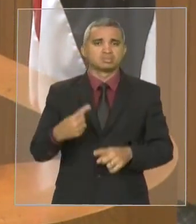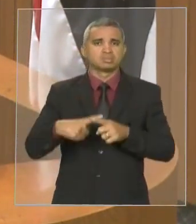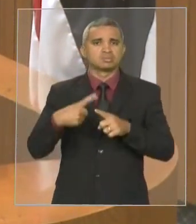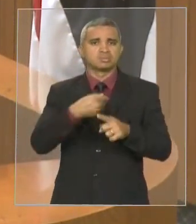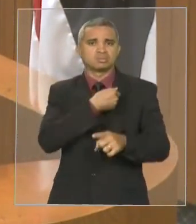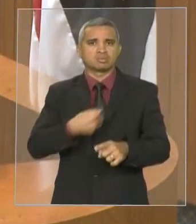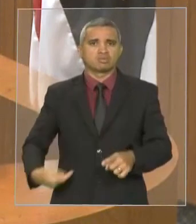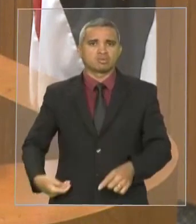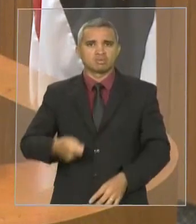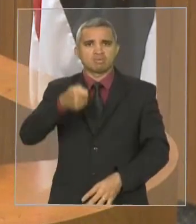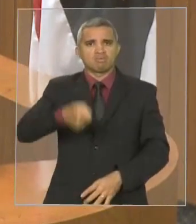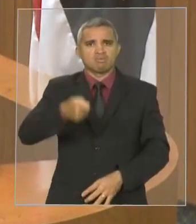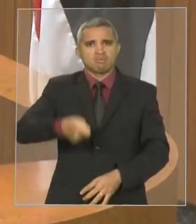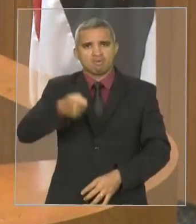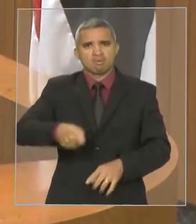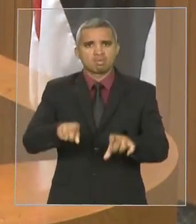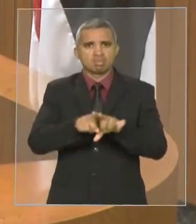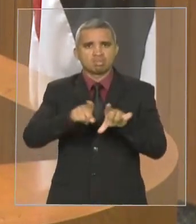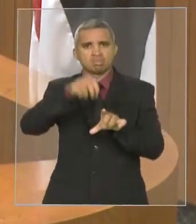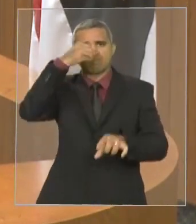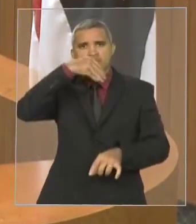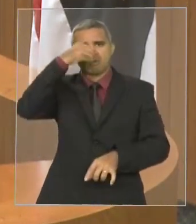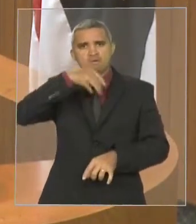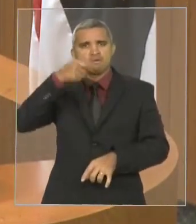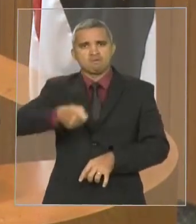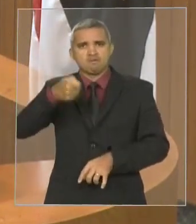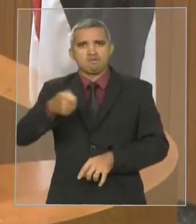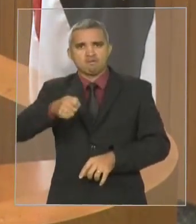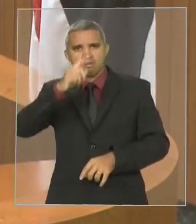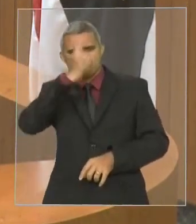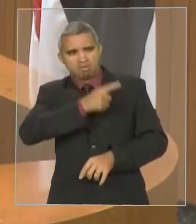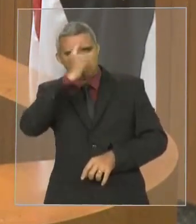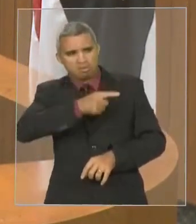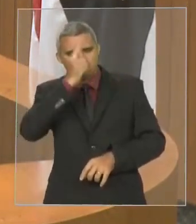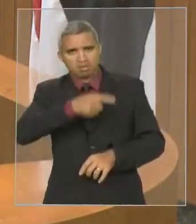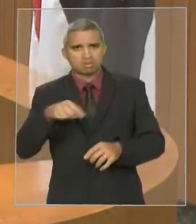de forma abusiva por parte do Poder Executivo, senhor presidente.